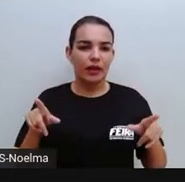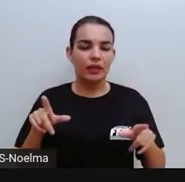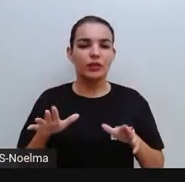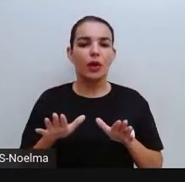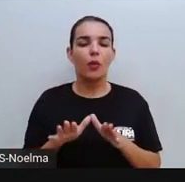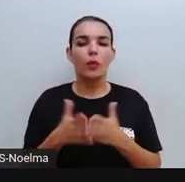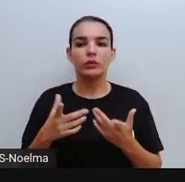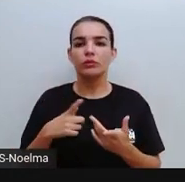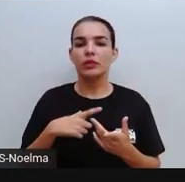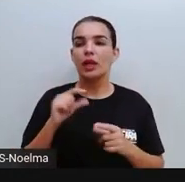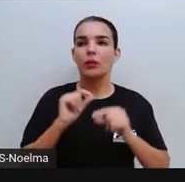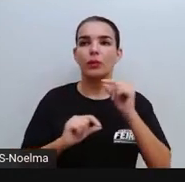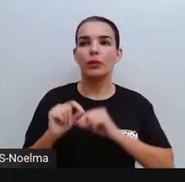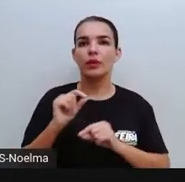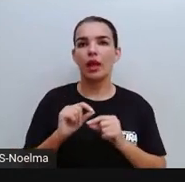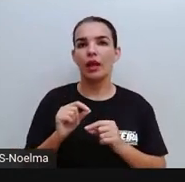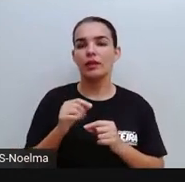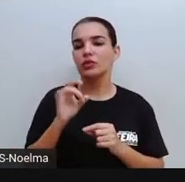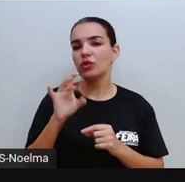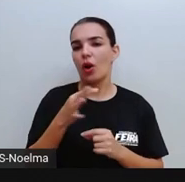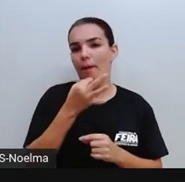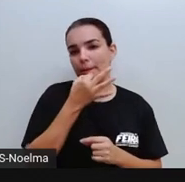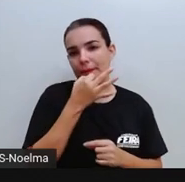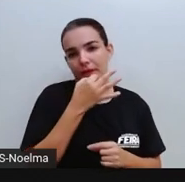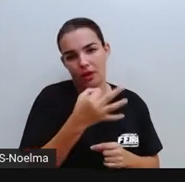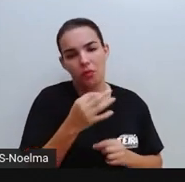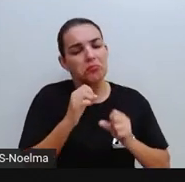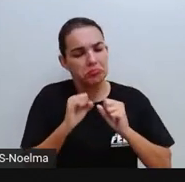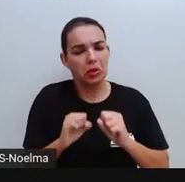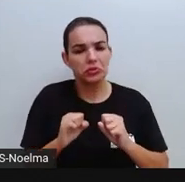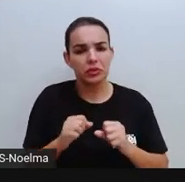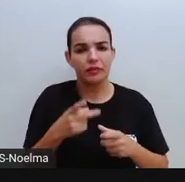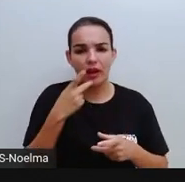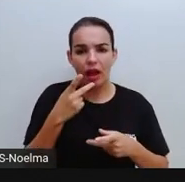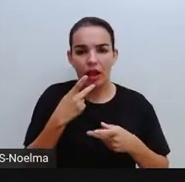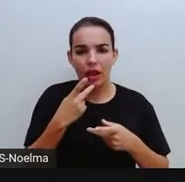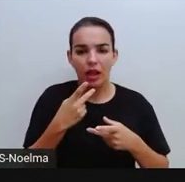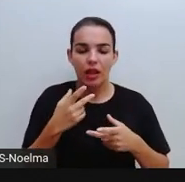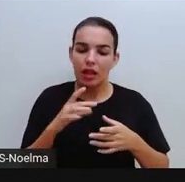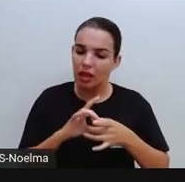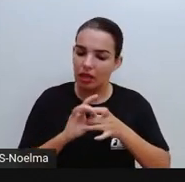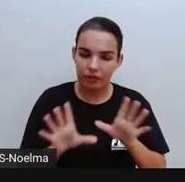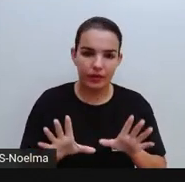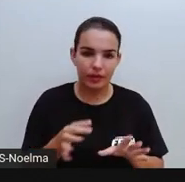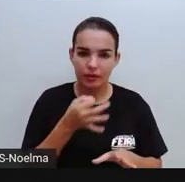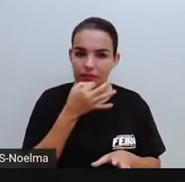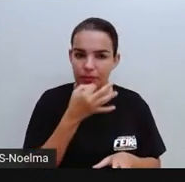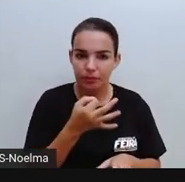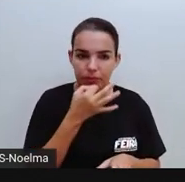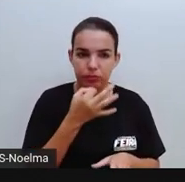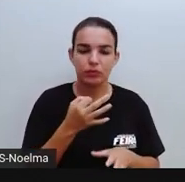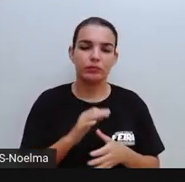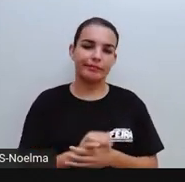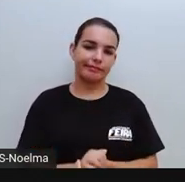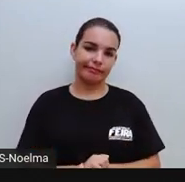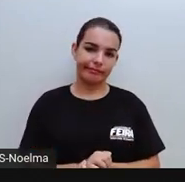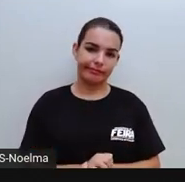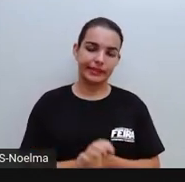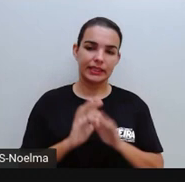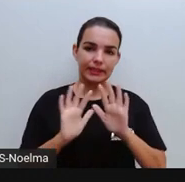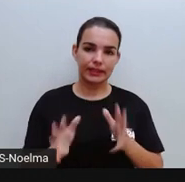de quando é uma notícia mais opinativa nós vemos que existe também a notícia Operativa que é aquela